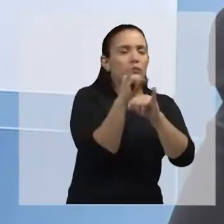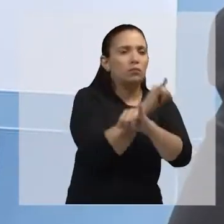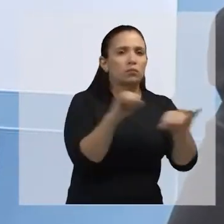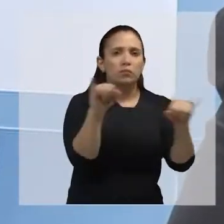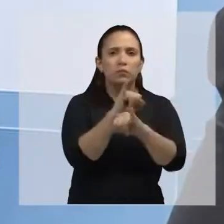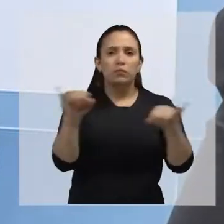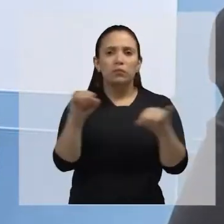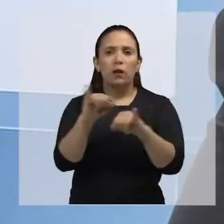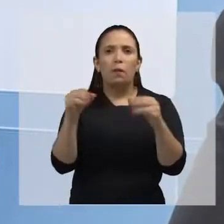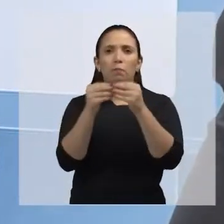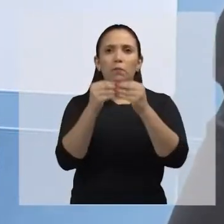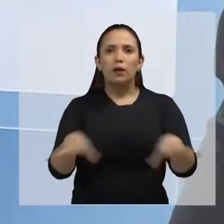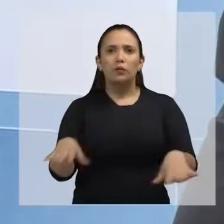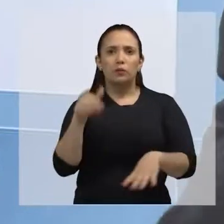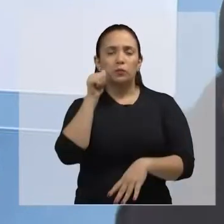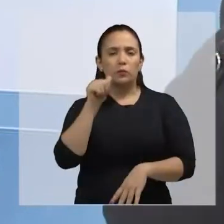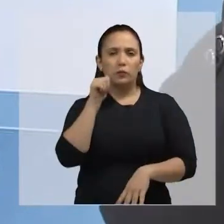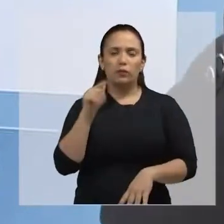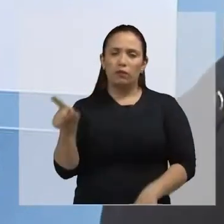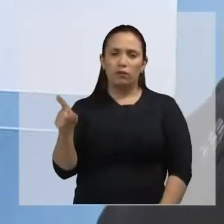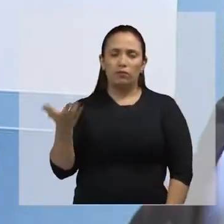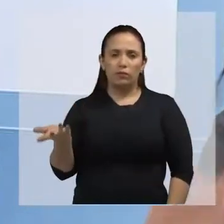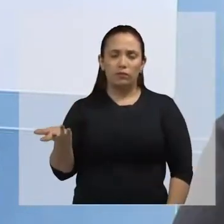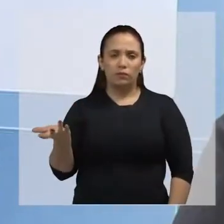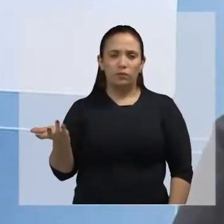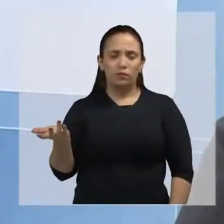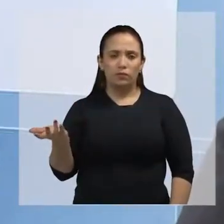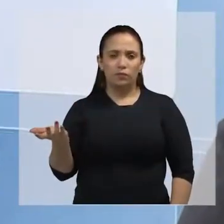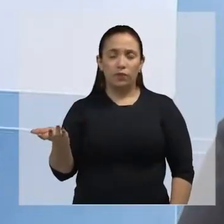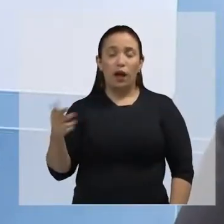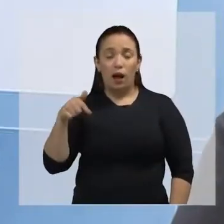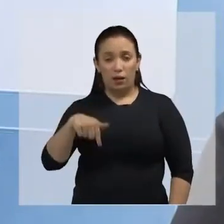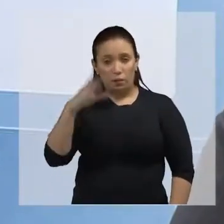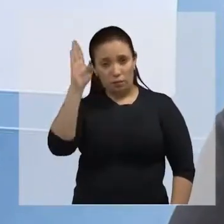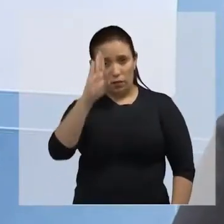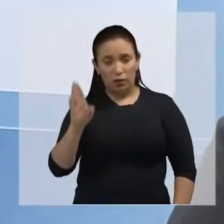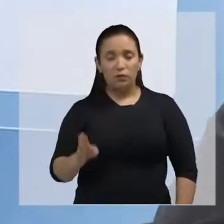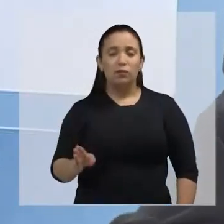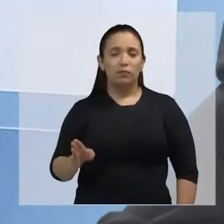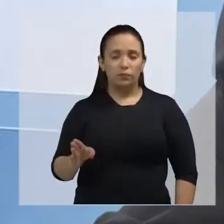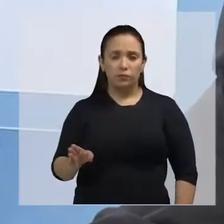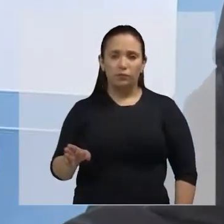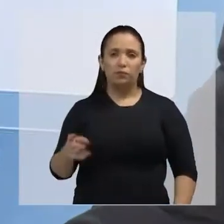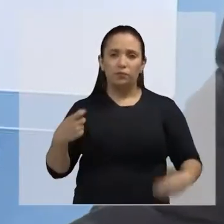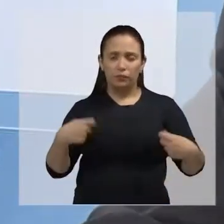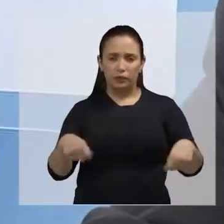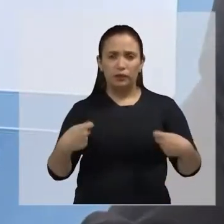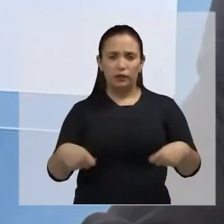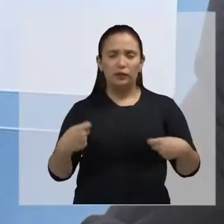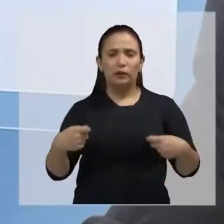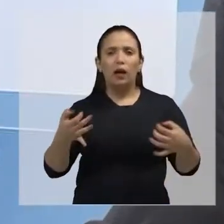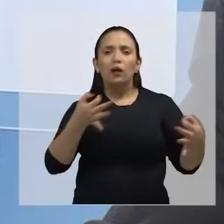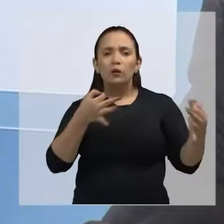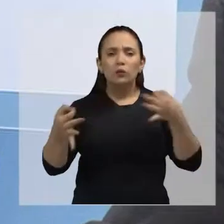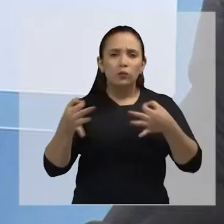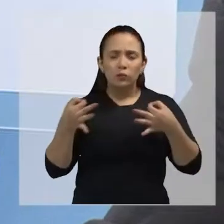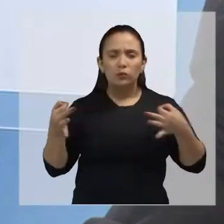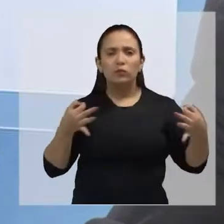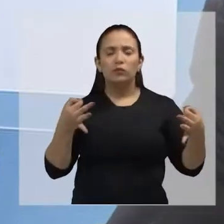né? Terrível aquilo aí. Também. Olha, esse maniqueísmo que a gente vive nesse país é uma coisa que precisa ser